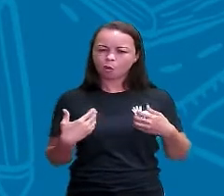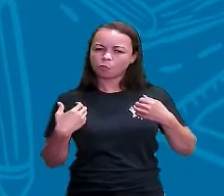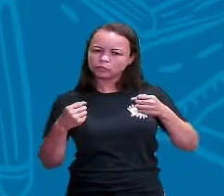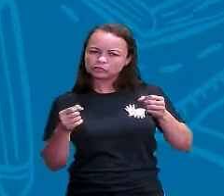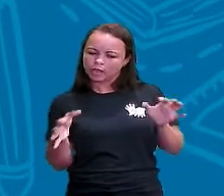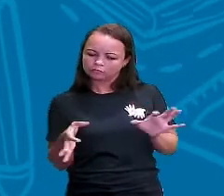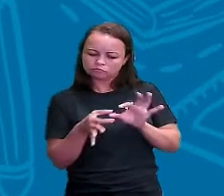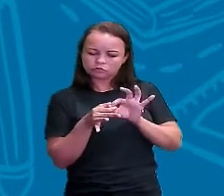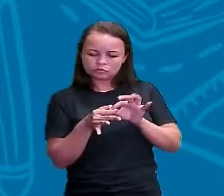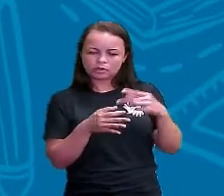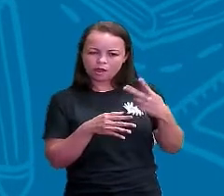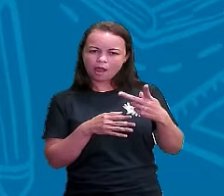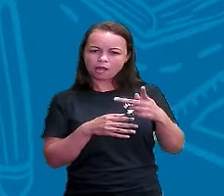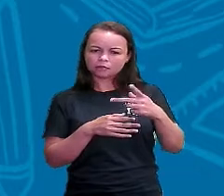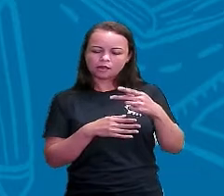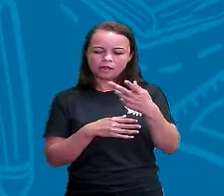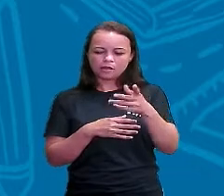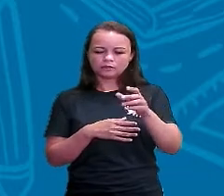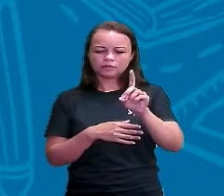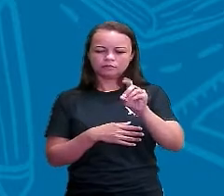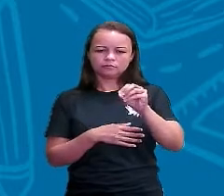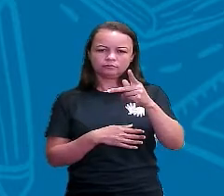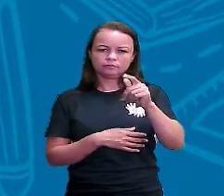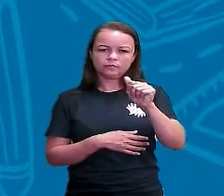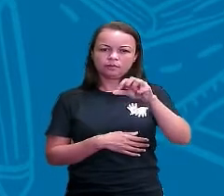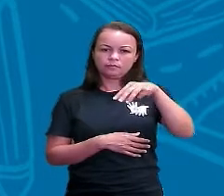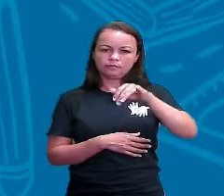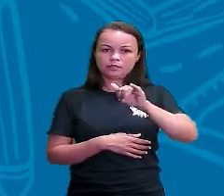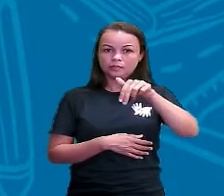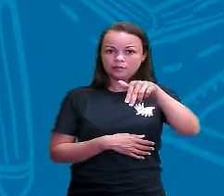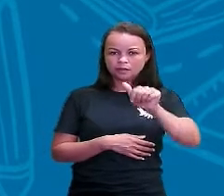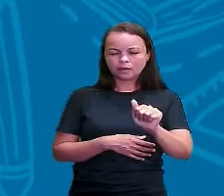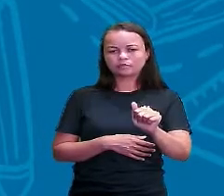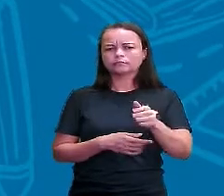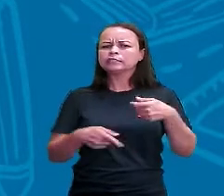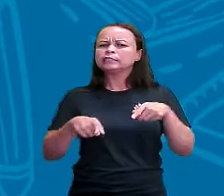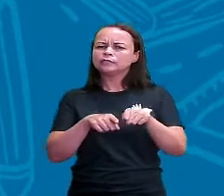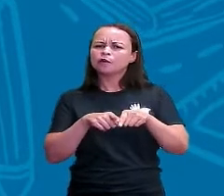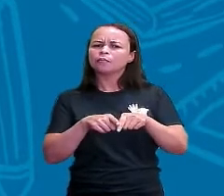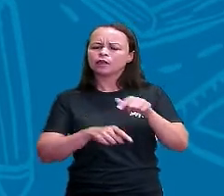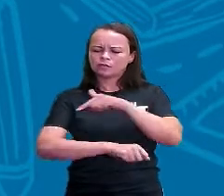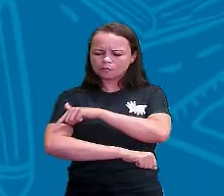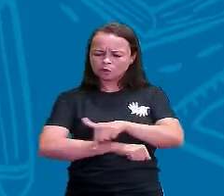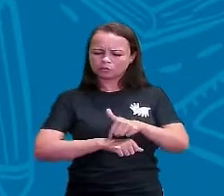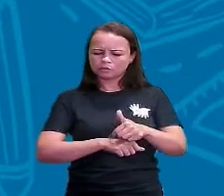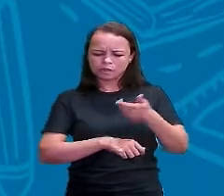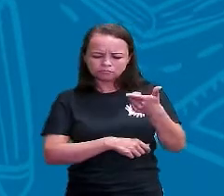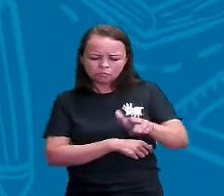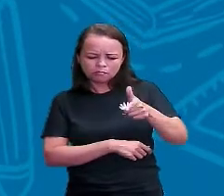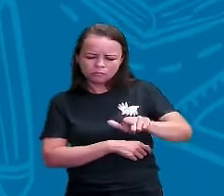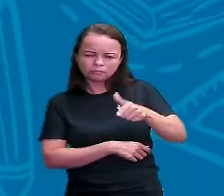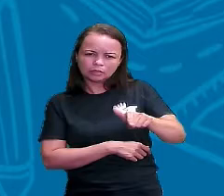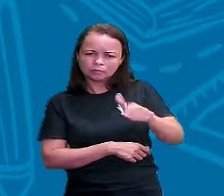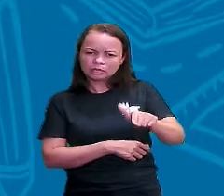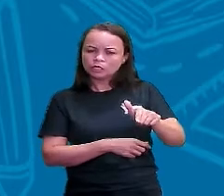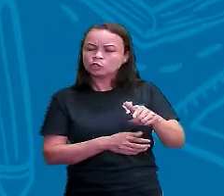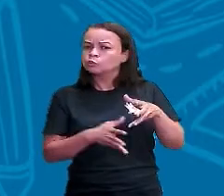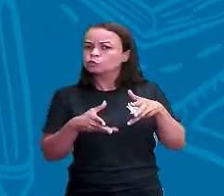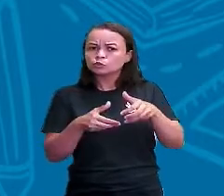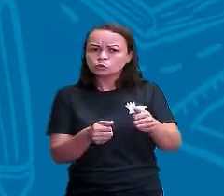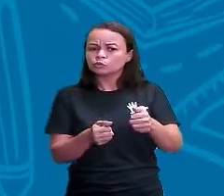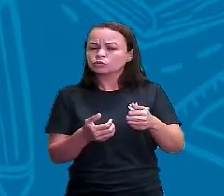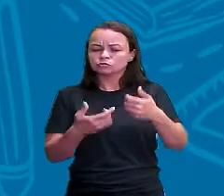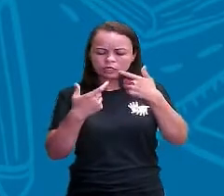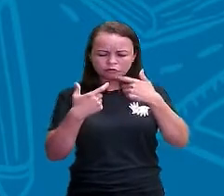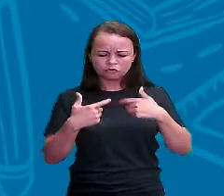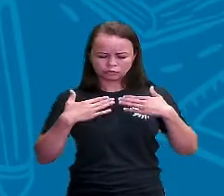a essa questão da dopamina. E aí, comportamentos repetitivos. Então, tudo aquilo que é prazeroso, gente, tudo aquilo que nos faz bem, a gente tende a